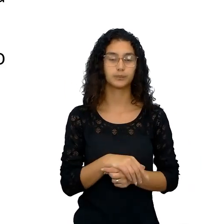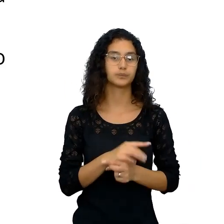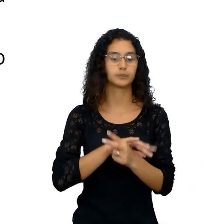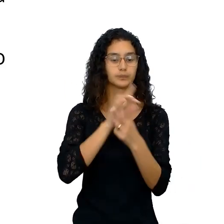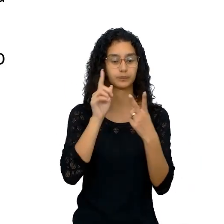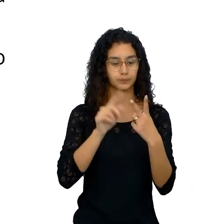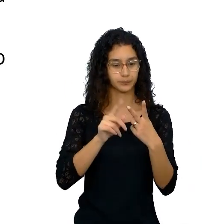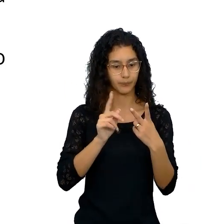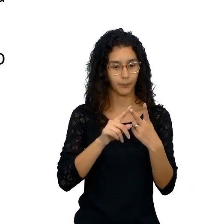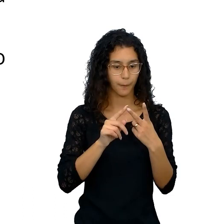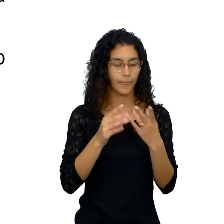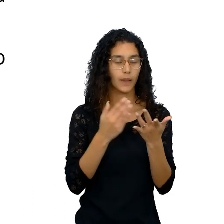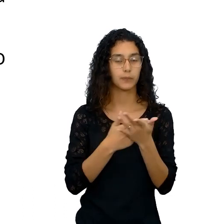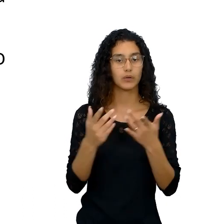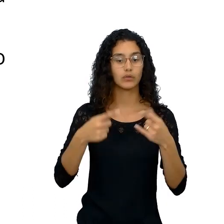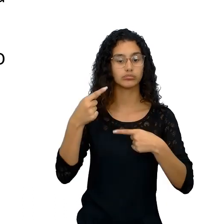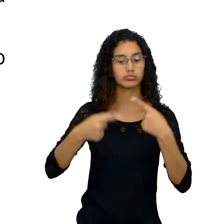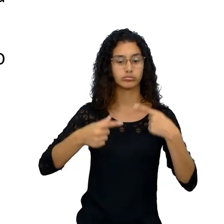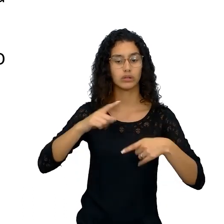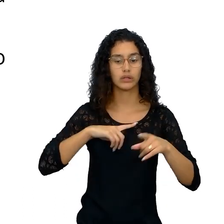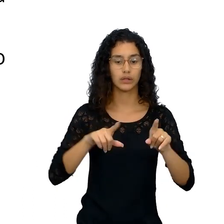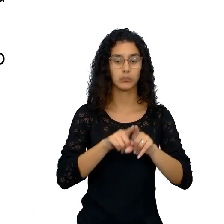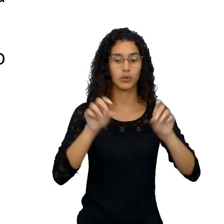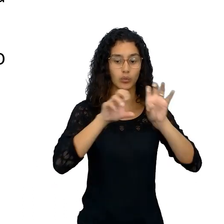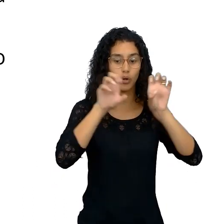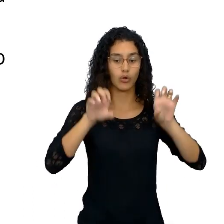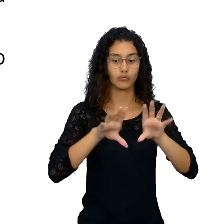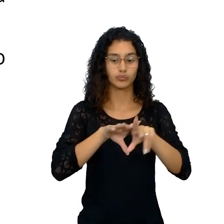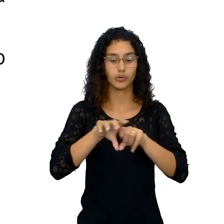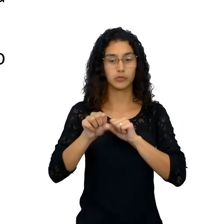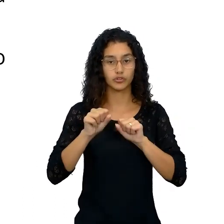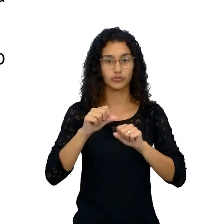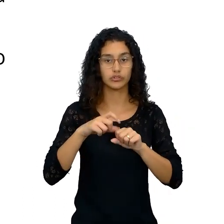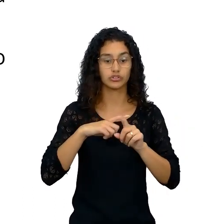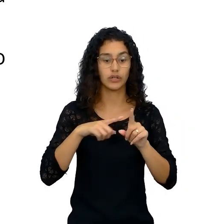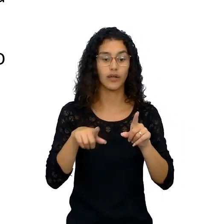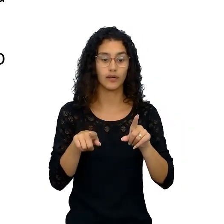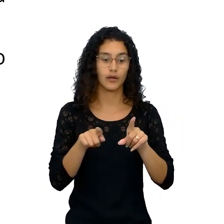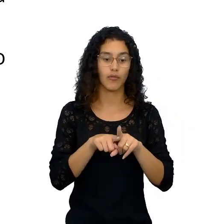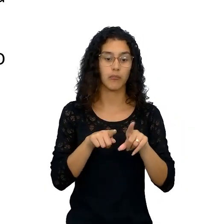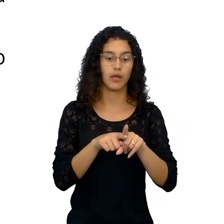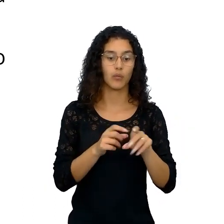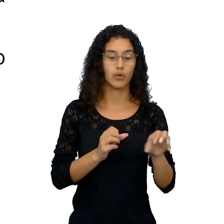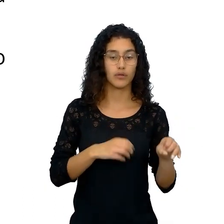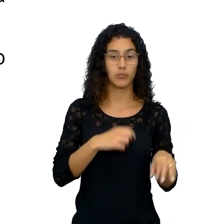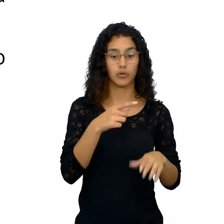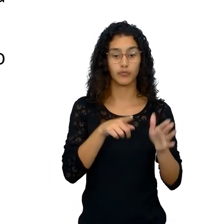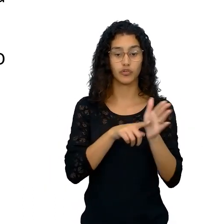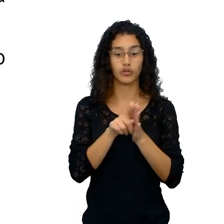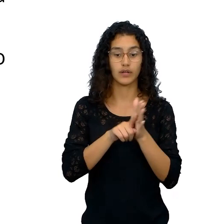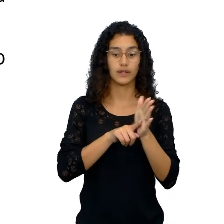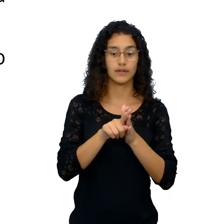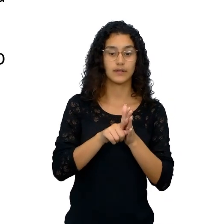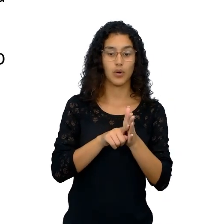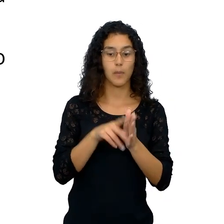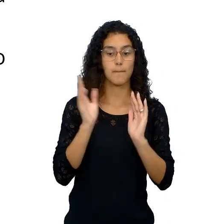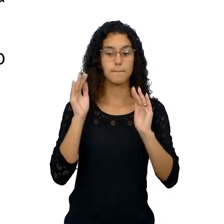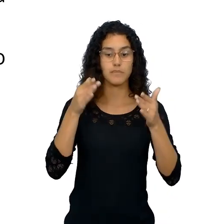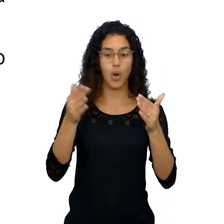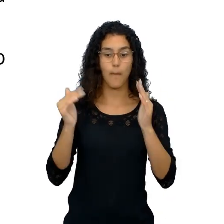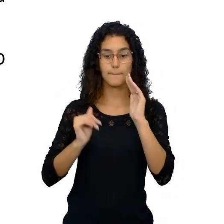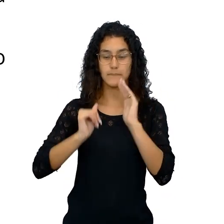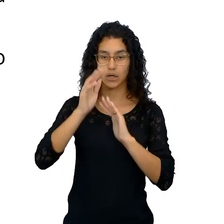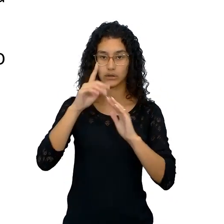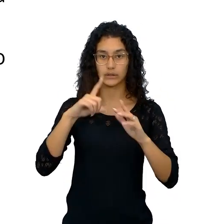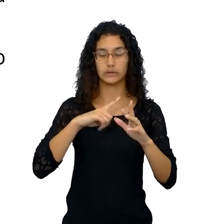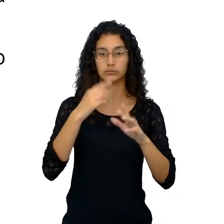Depois a gente começou a discutir, né, sobre o eixo formativo, o ensino por investigação, dando uma ênfase maior aí para a